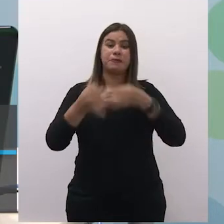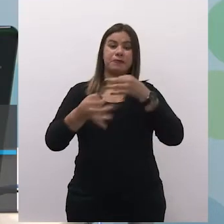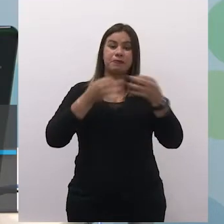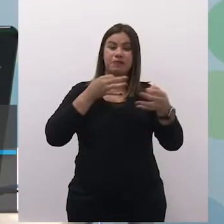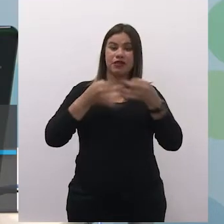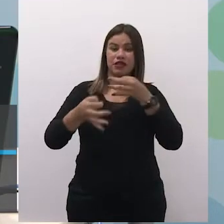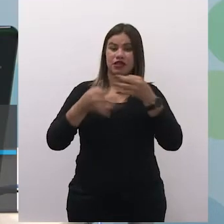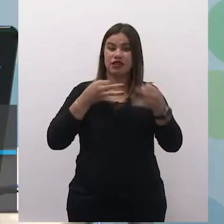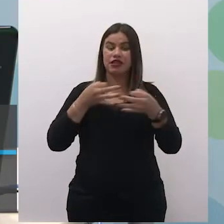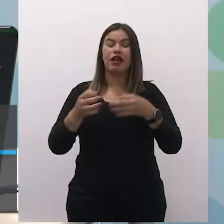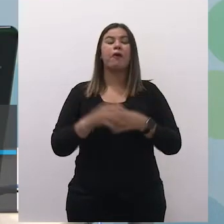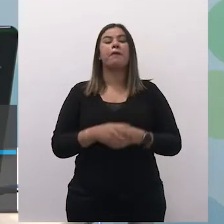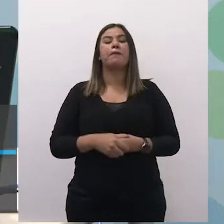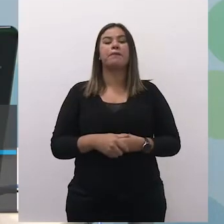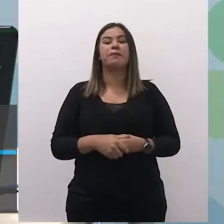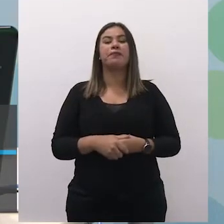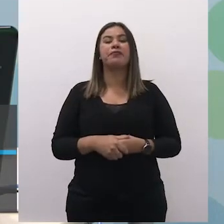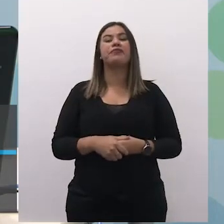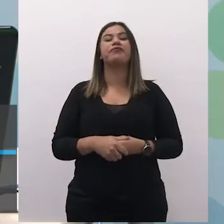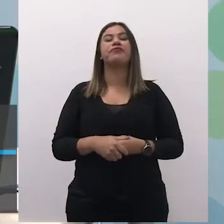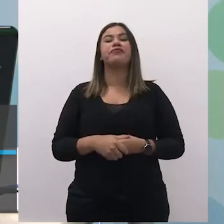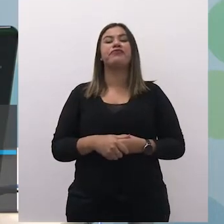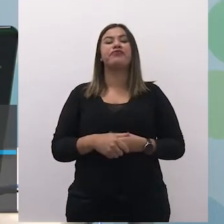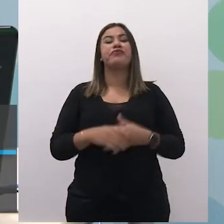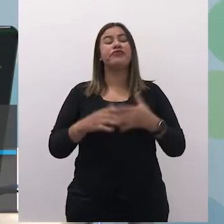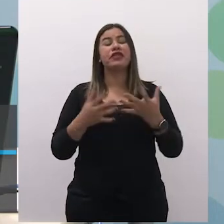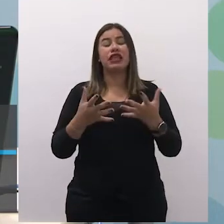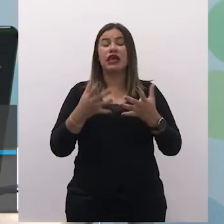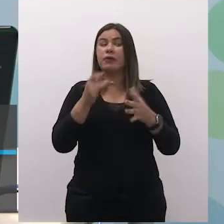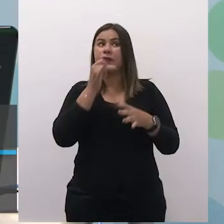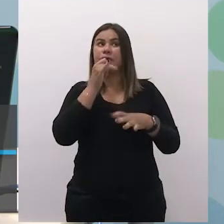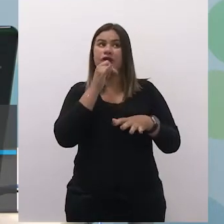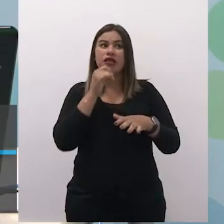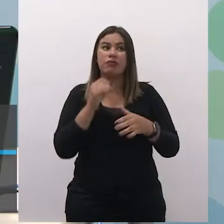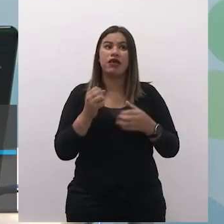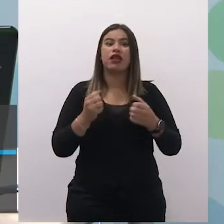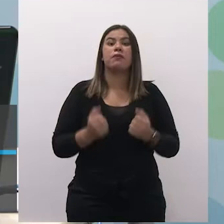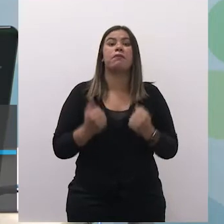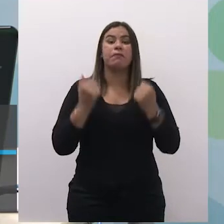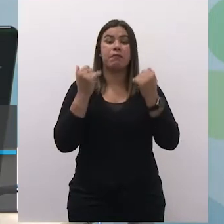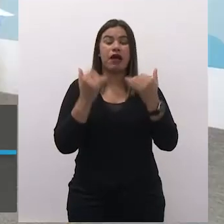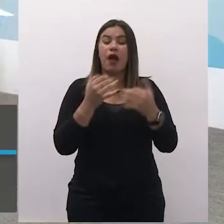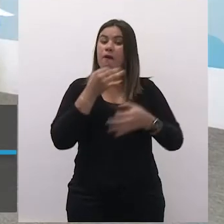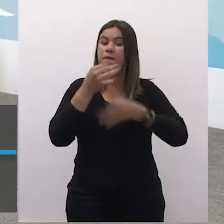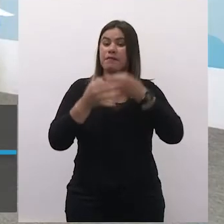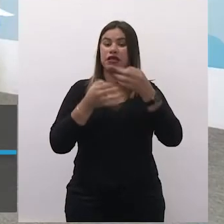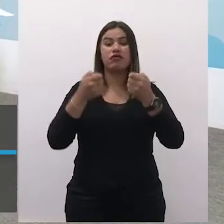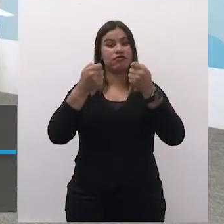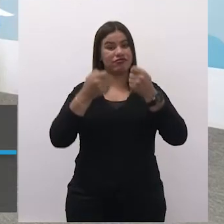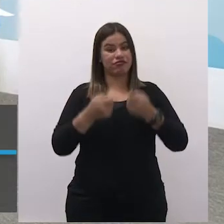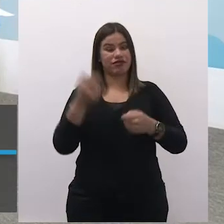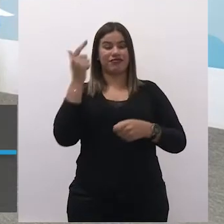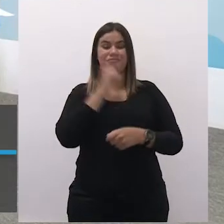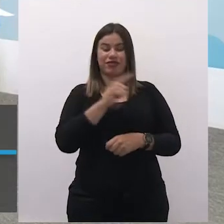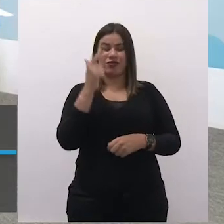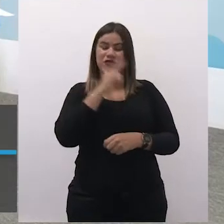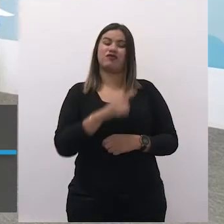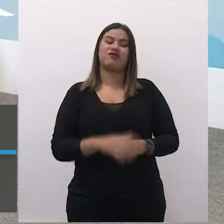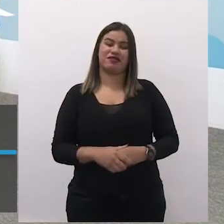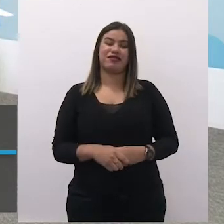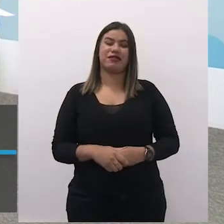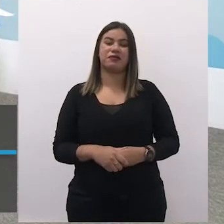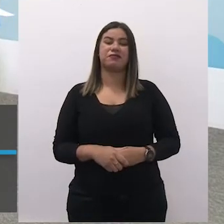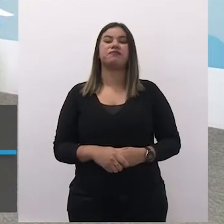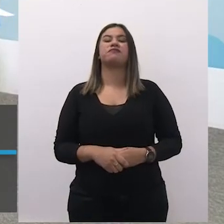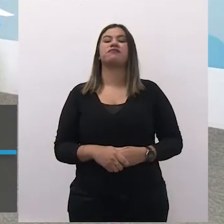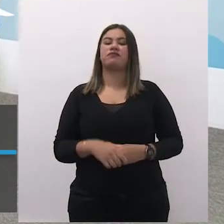quando ele vai se colocar em alguma coisa, ele vai se desenvolver melhor, né? Isso mesmo. E isso que a gente